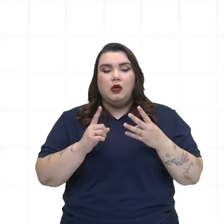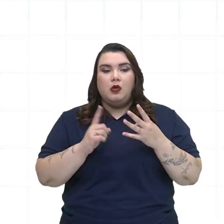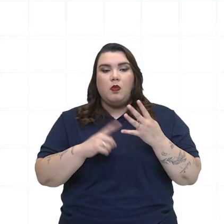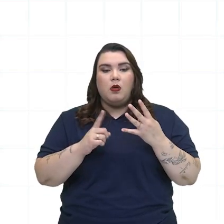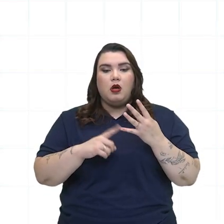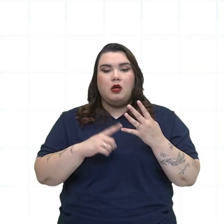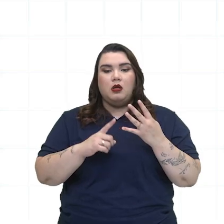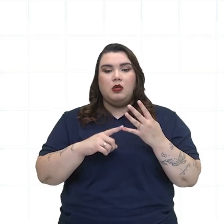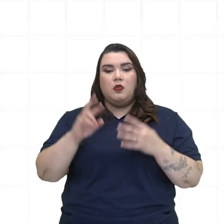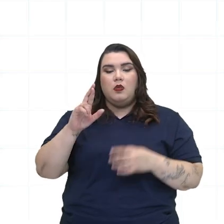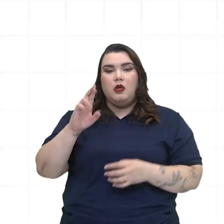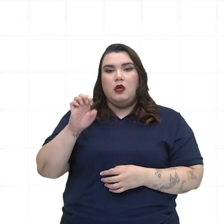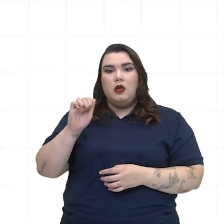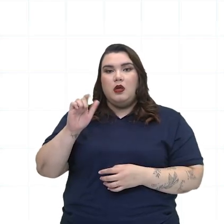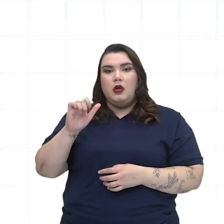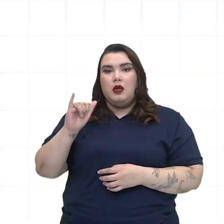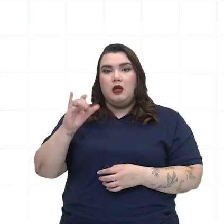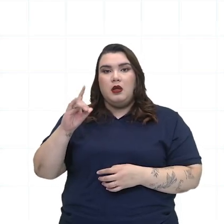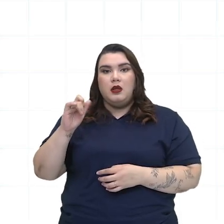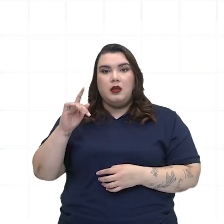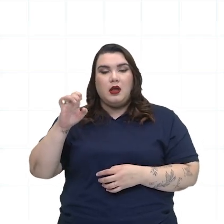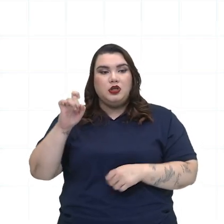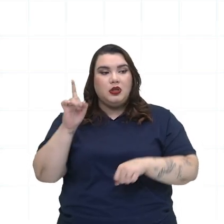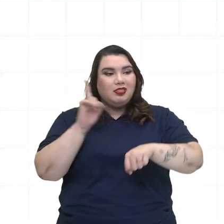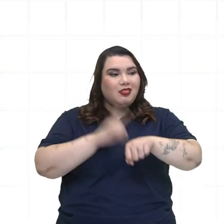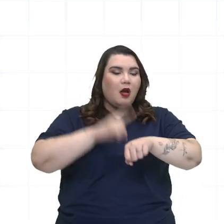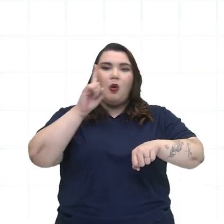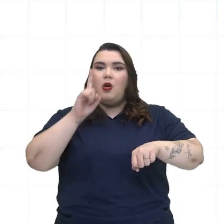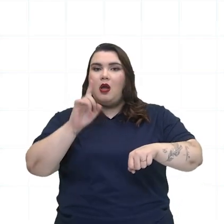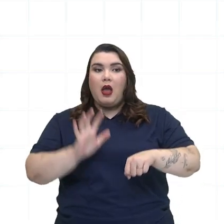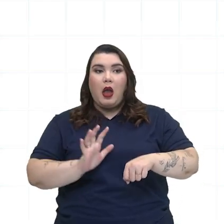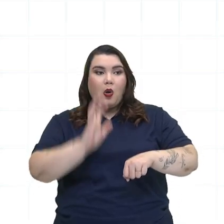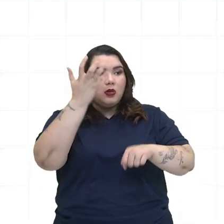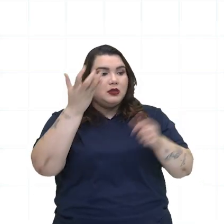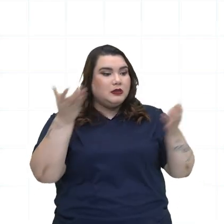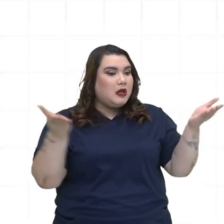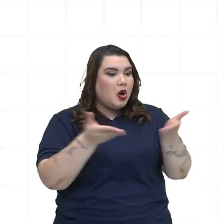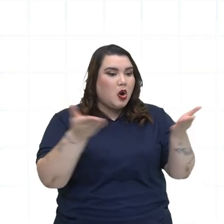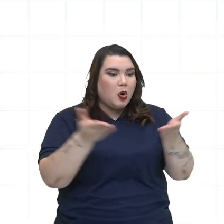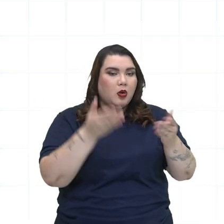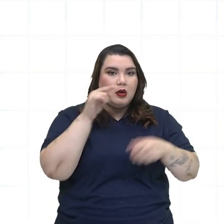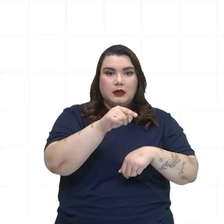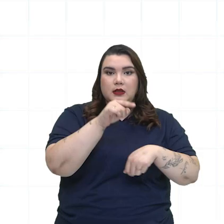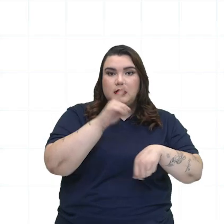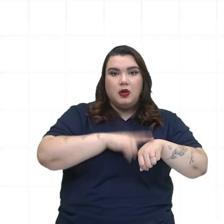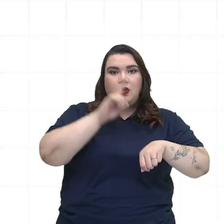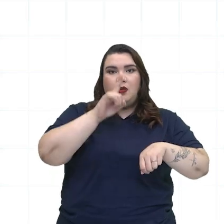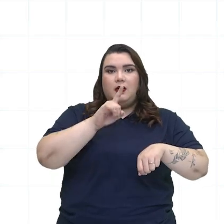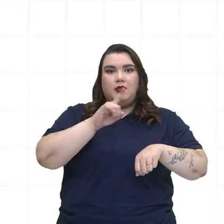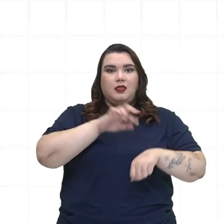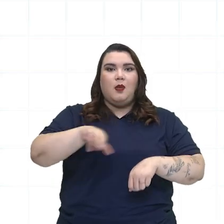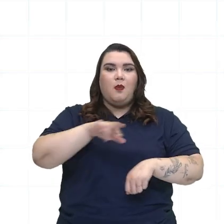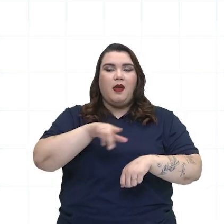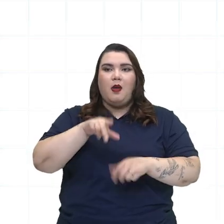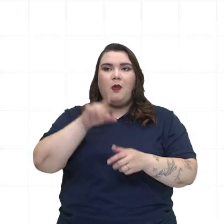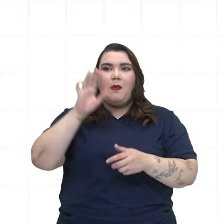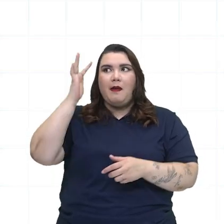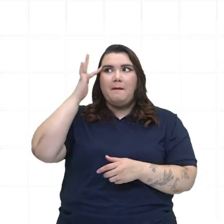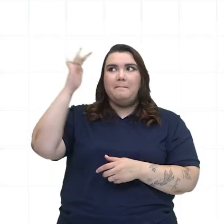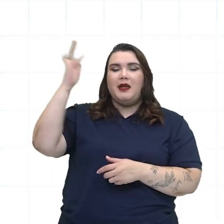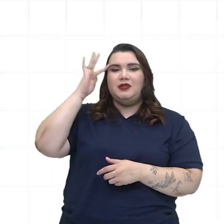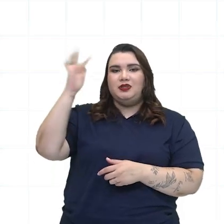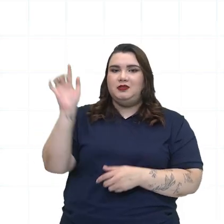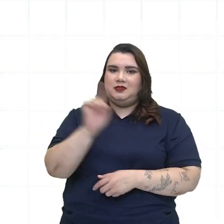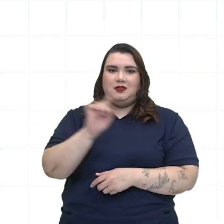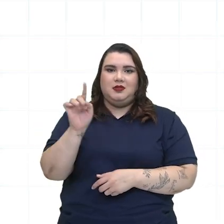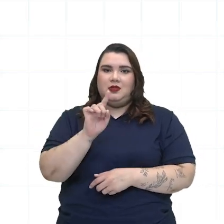imediata e não imaginada, ainda tinha isso, aquela realidade que estava acontecendo naquele momento. É uma